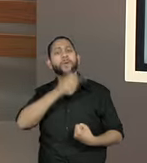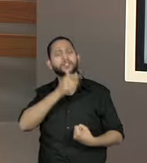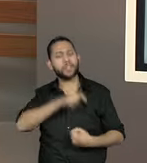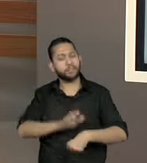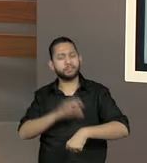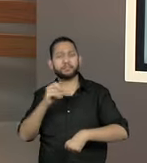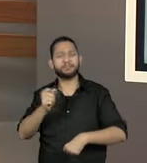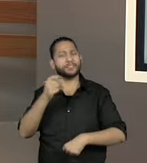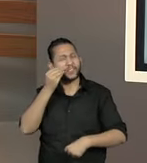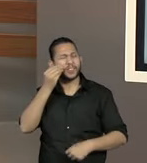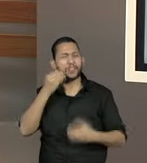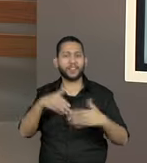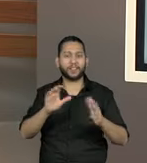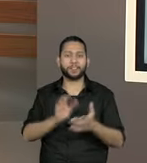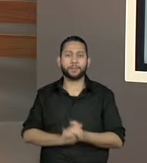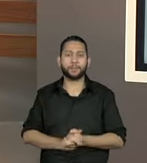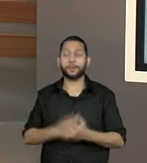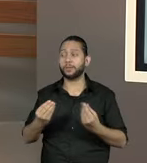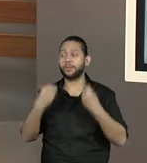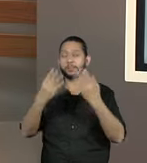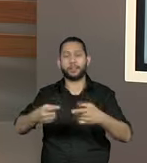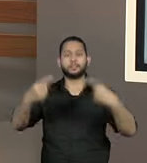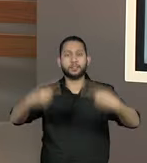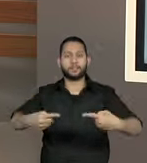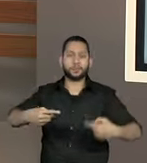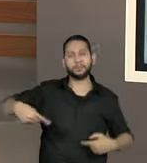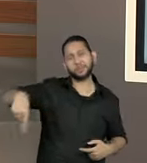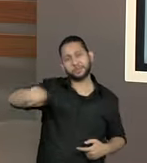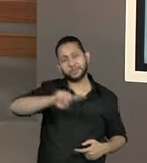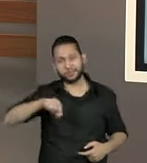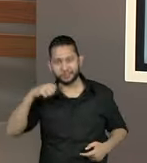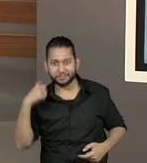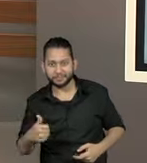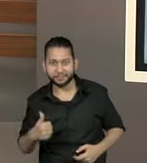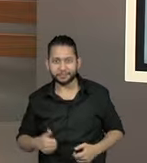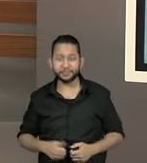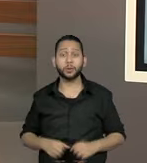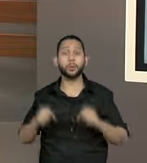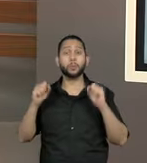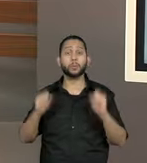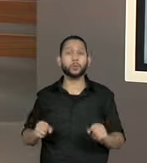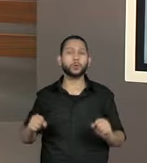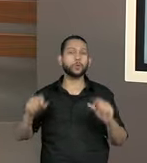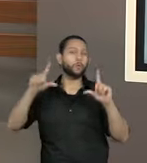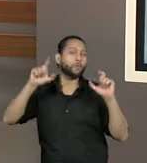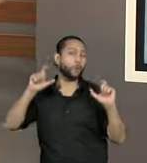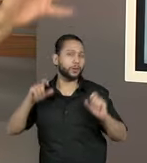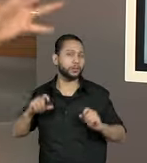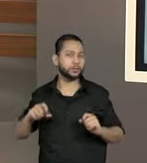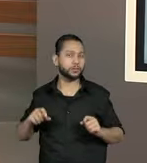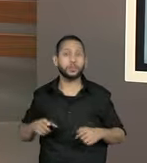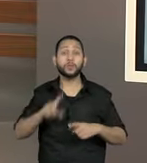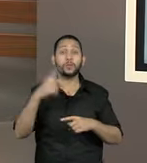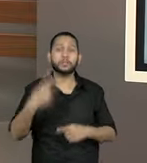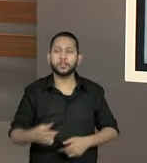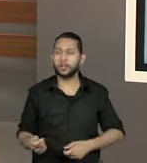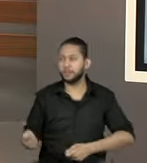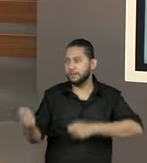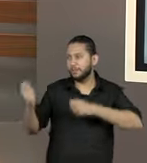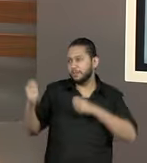isso. E aí, eu já quero lançar um desafio para vocês, certo? Bate uma foto, sei lá, guerreando contra um moinho